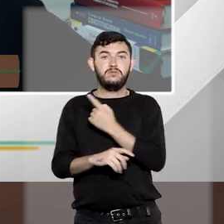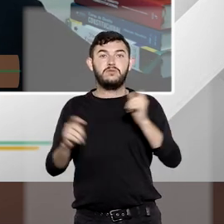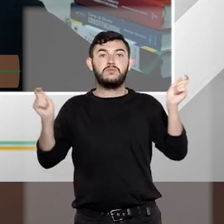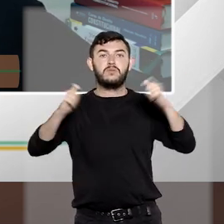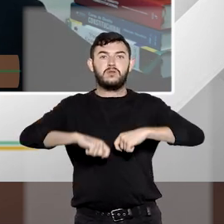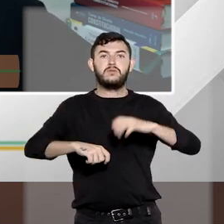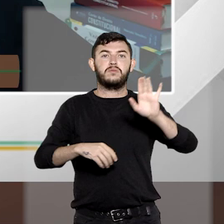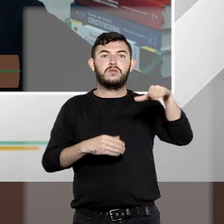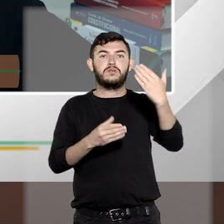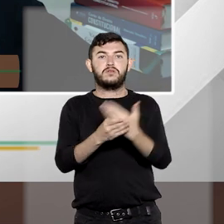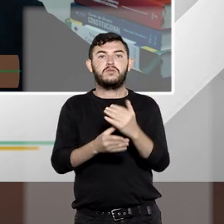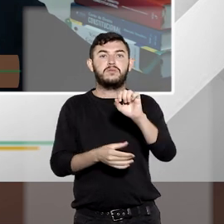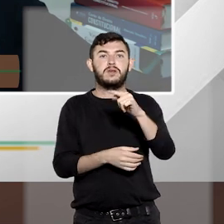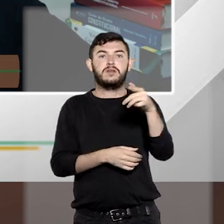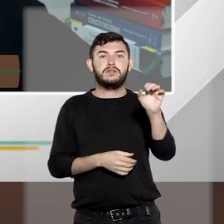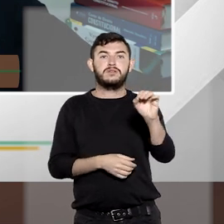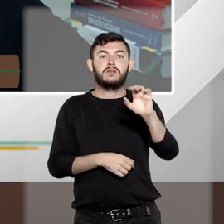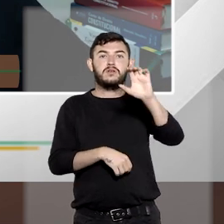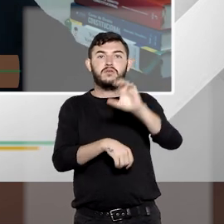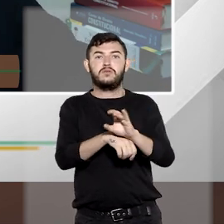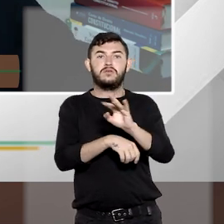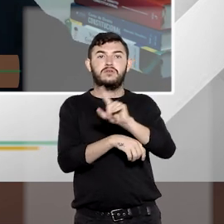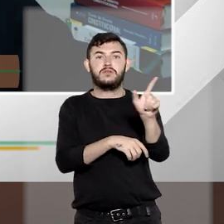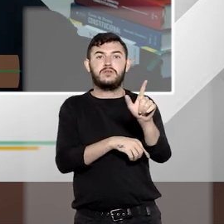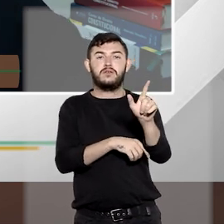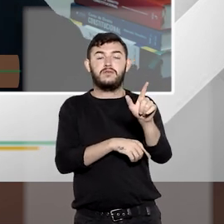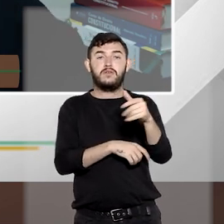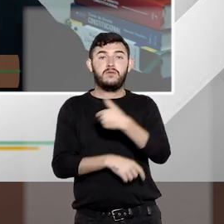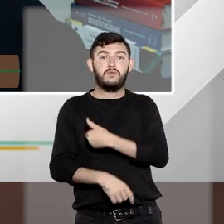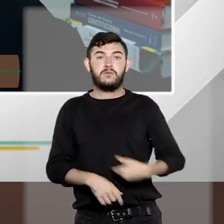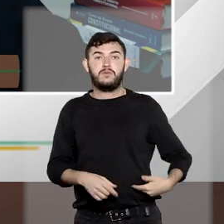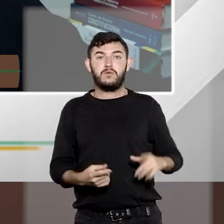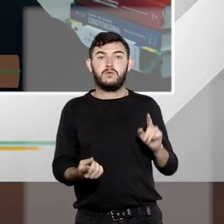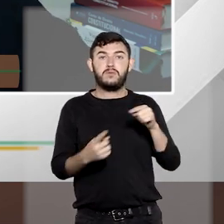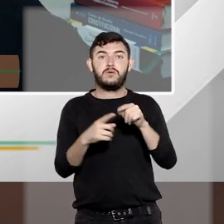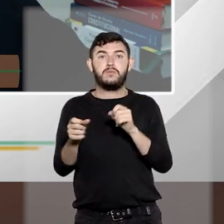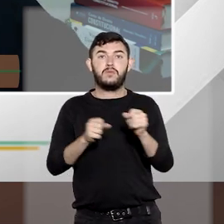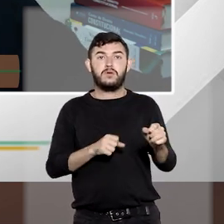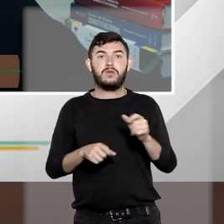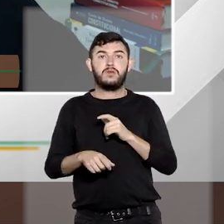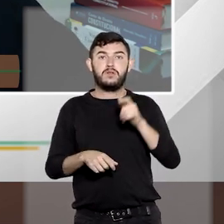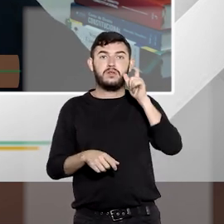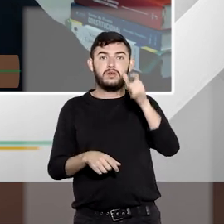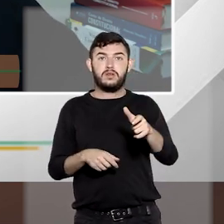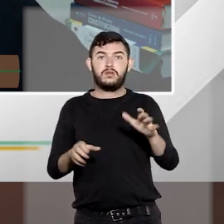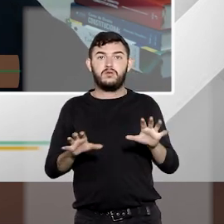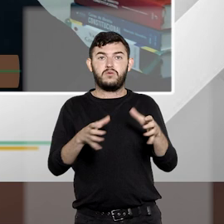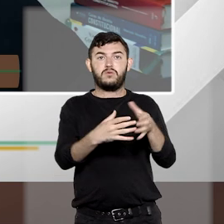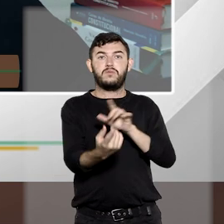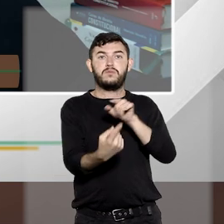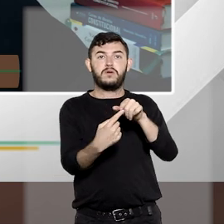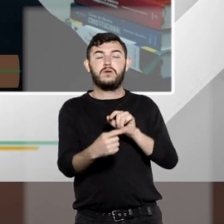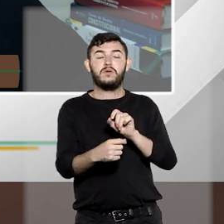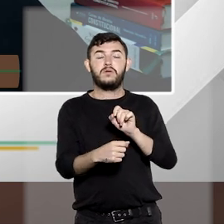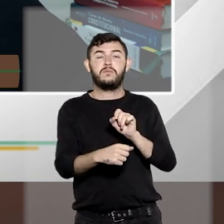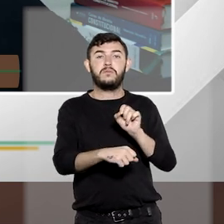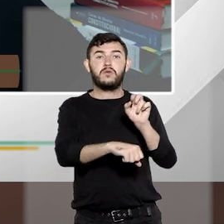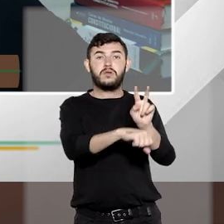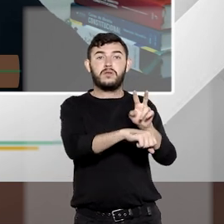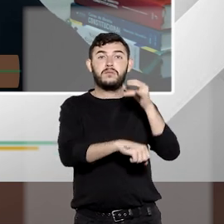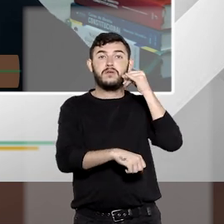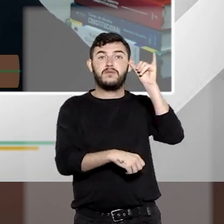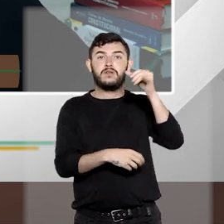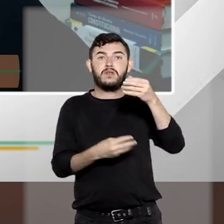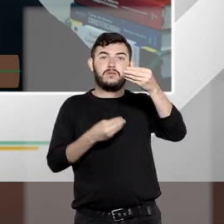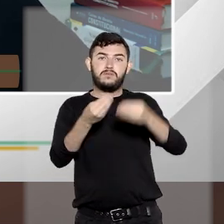tá, de uma ação civil pública em defesa de quê? Do chamado interesse difuso e coletivo, né, para a proteção do dano moral ou patrimonial,